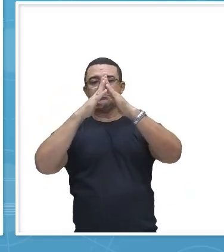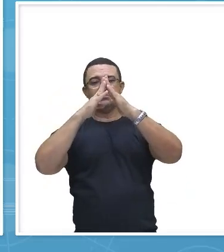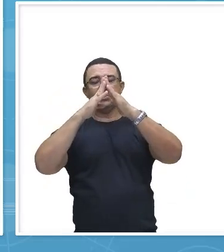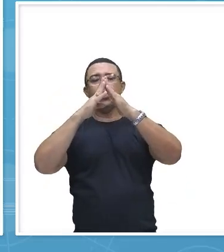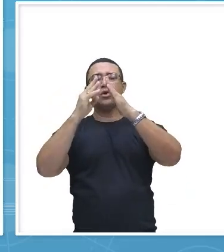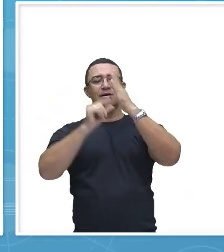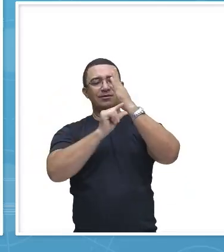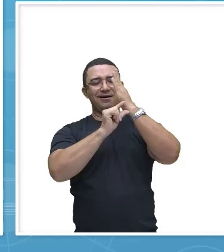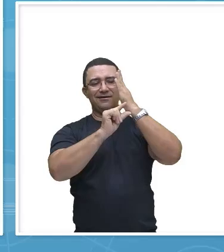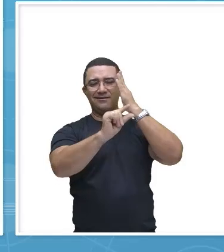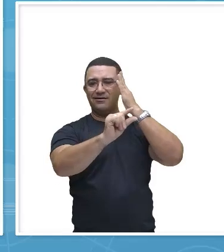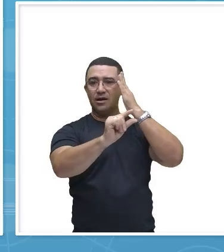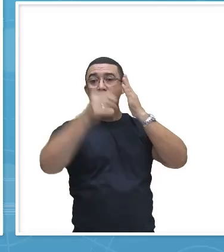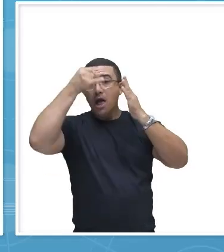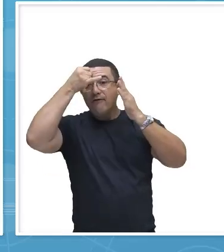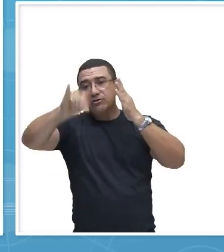essas canaletas aí que